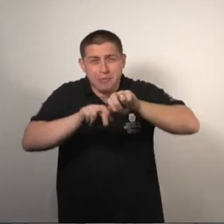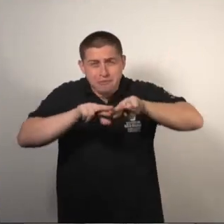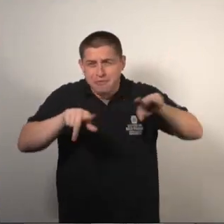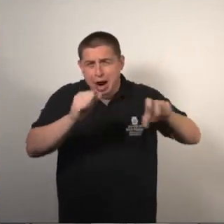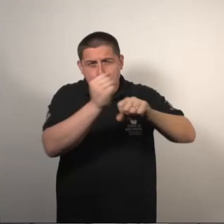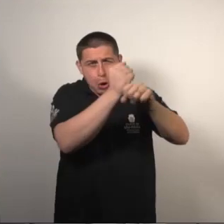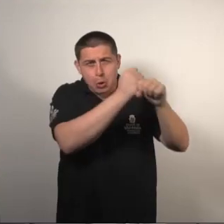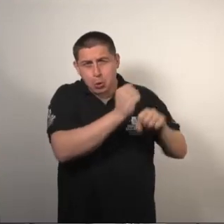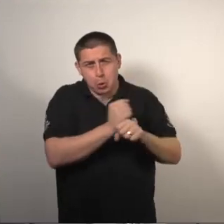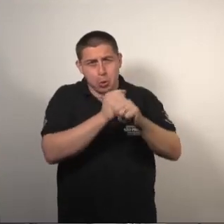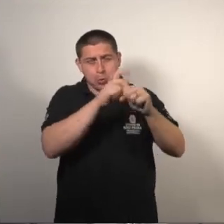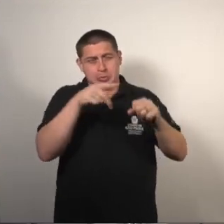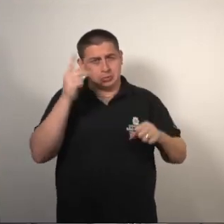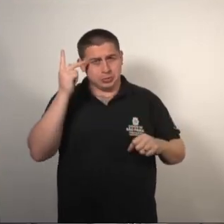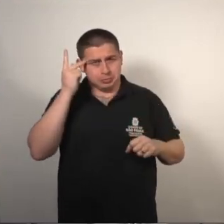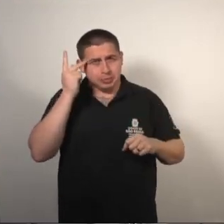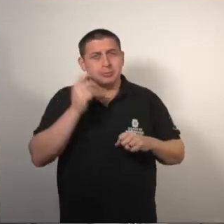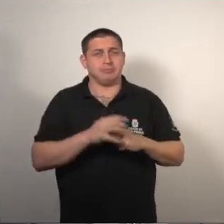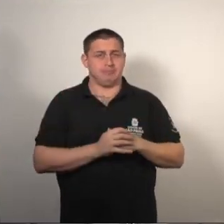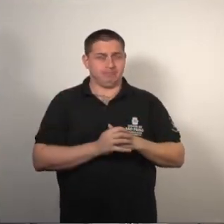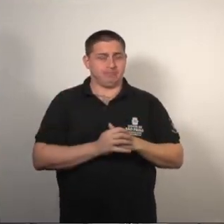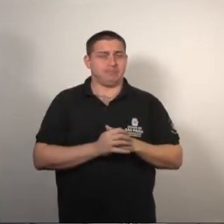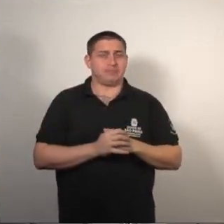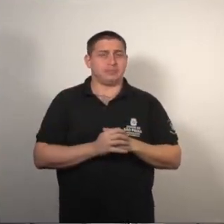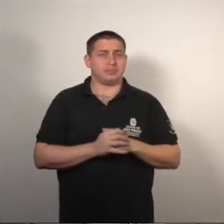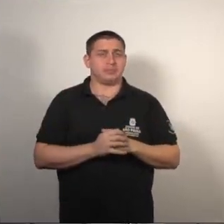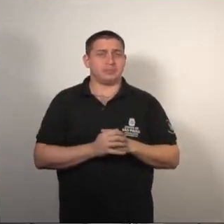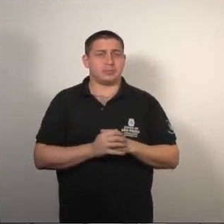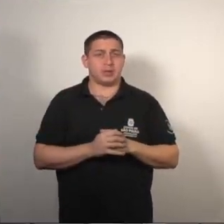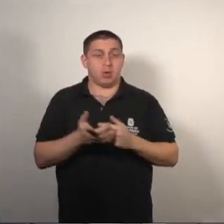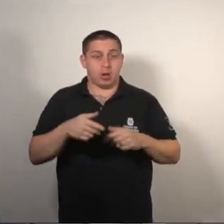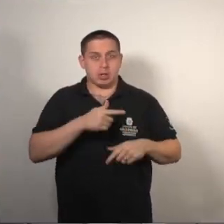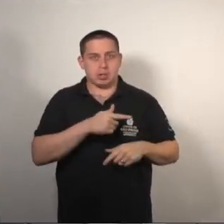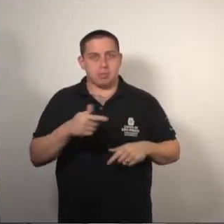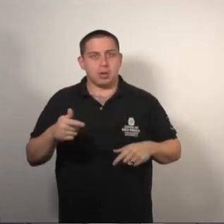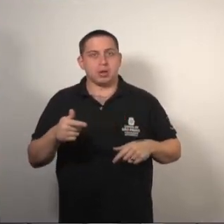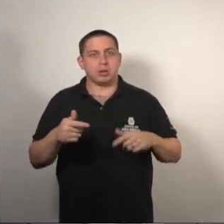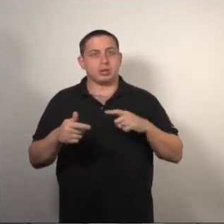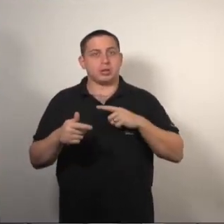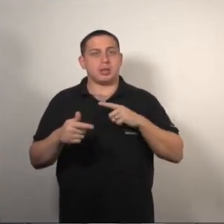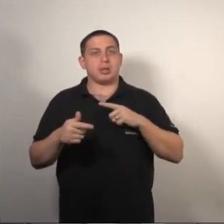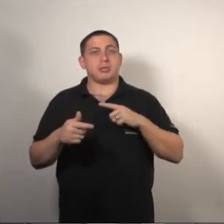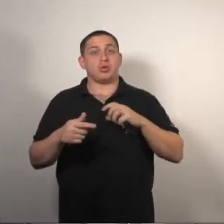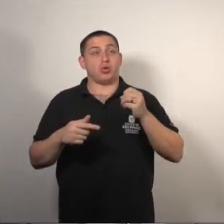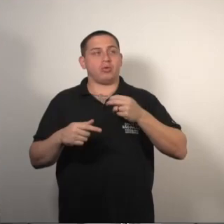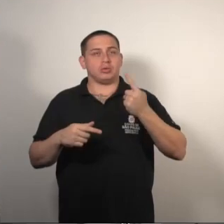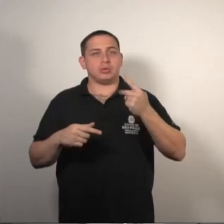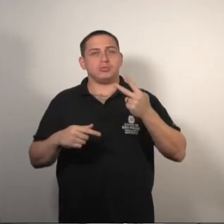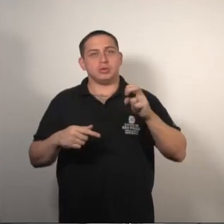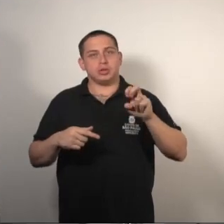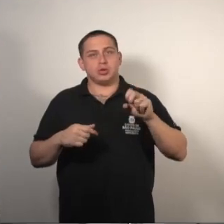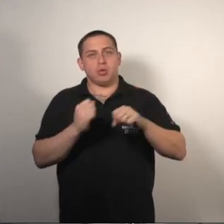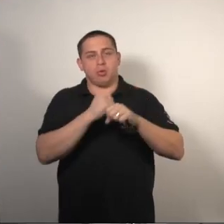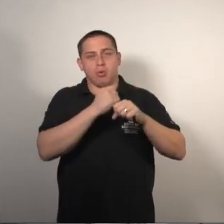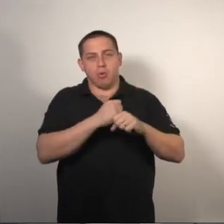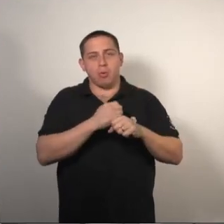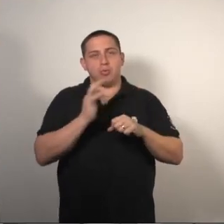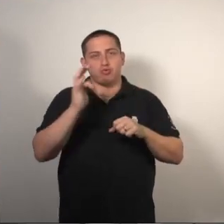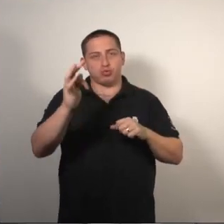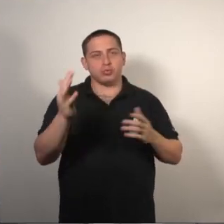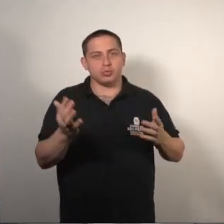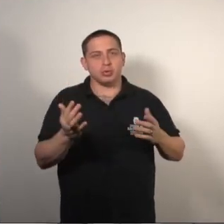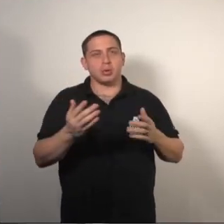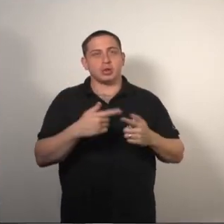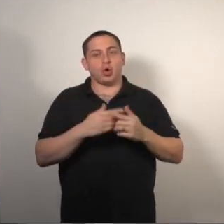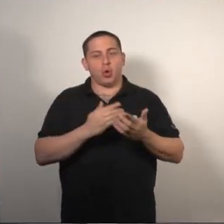feito a semana passada, e acabou sendo publicada essa semana a licitação de mais 125 obras que já estão na